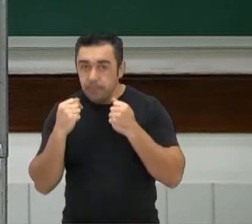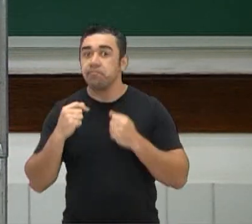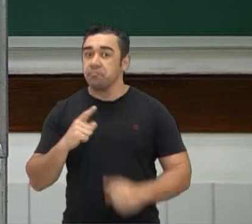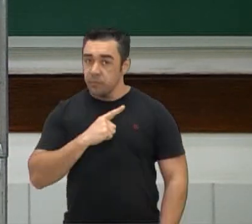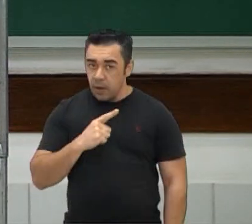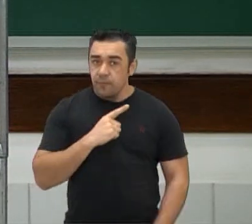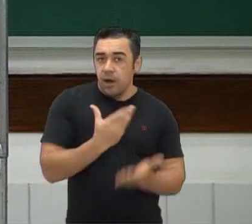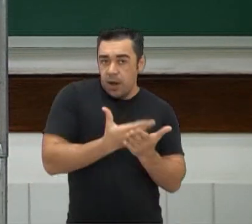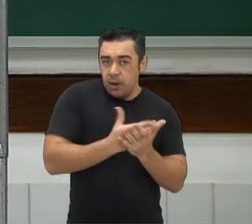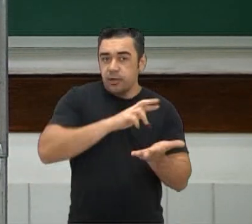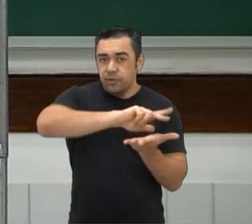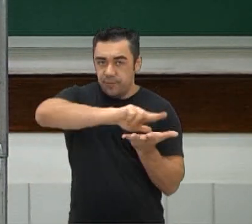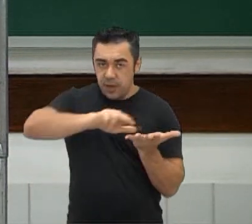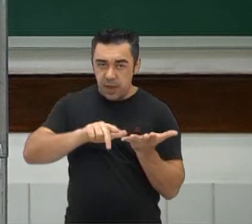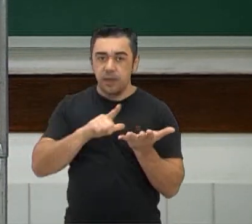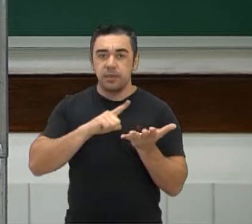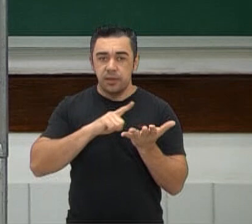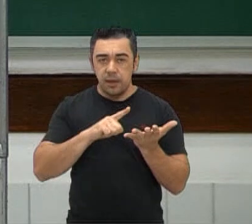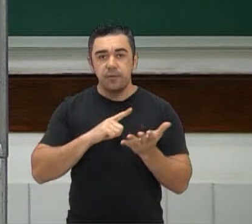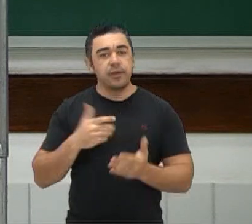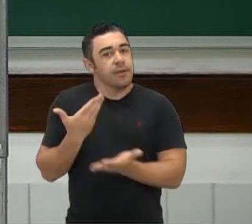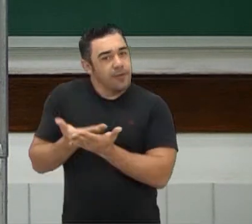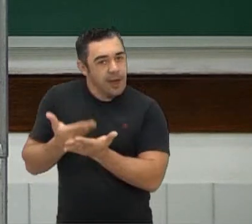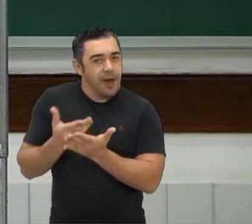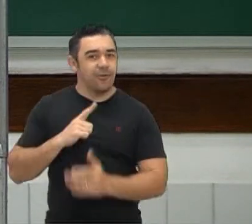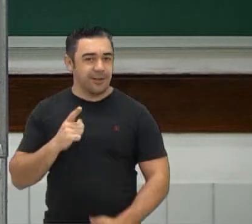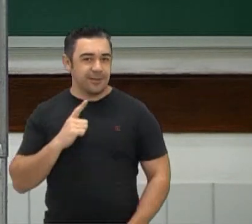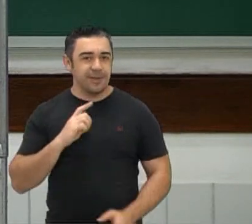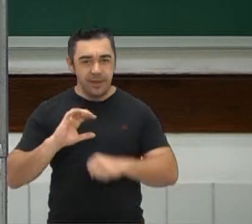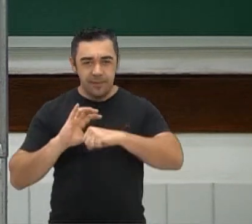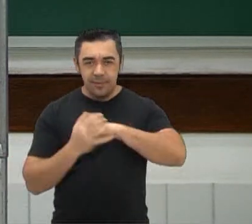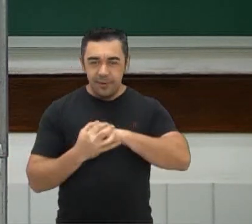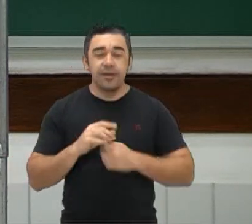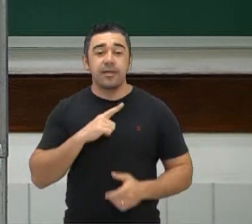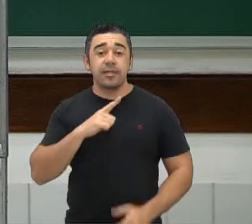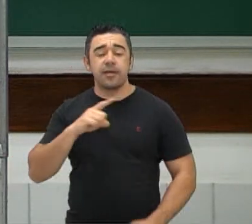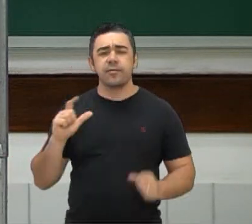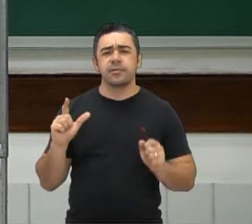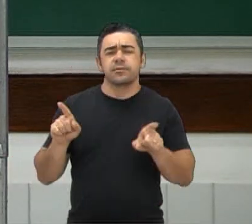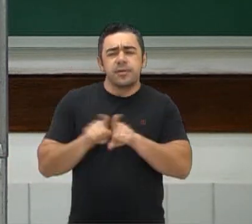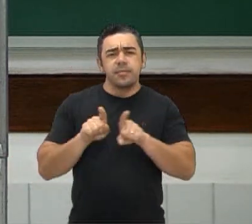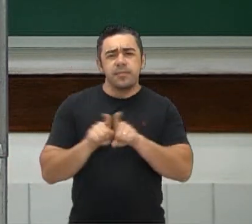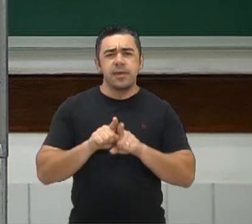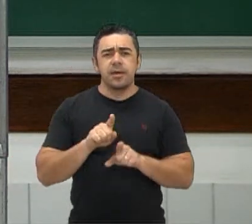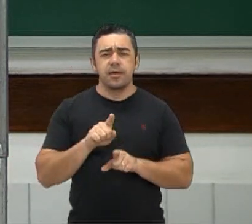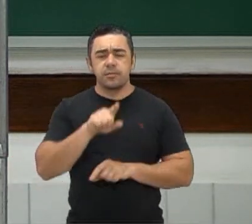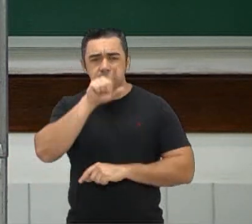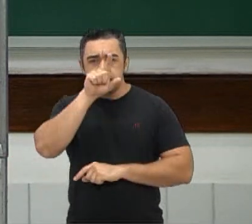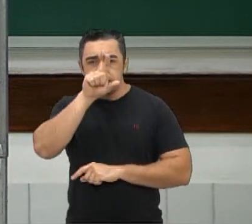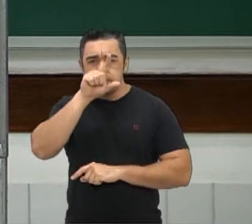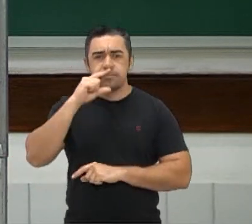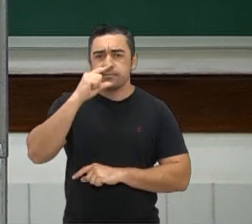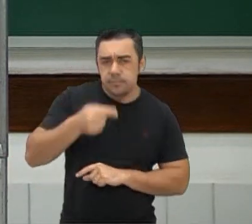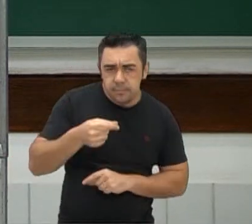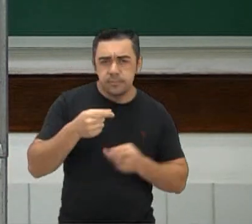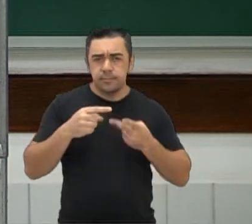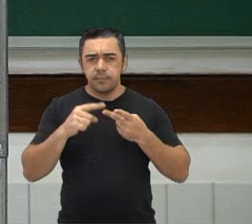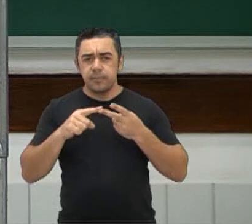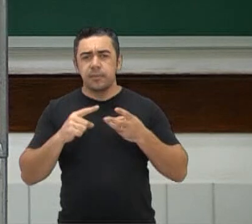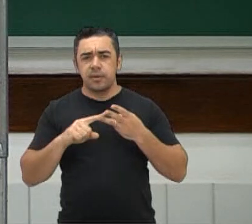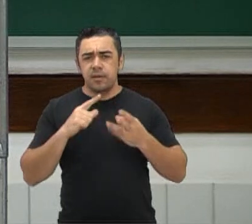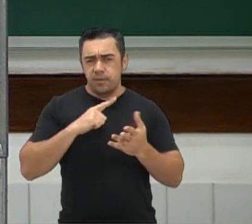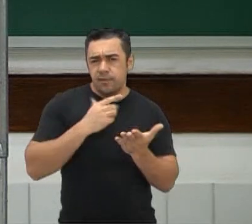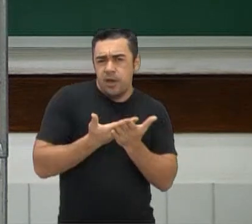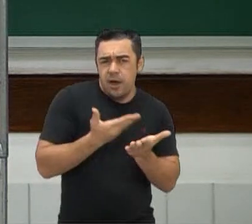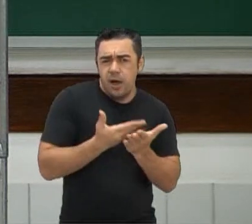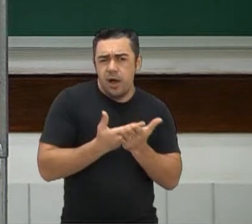diferente, né, sobre esse tema. Teve aula lá do Pokémon, teve aula do bico dos pássaros, teve aula ao vivo, então teve bastante coisa